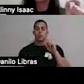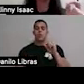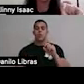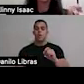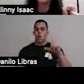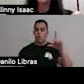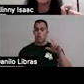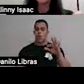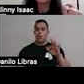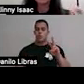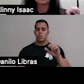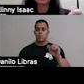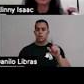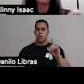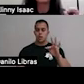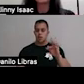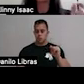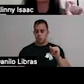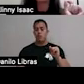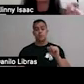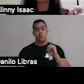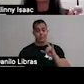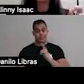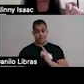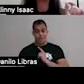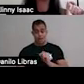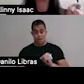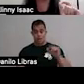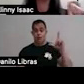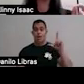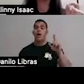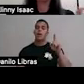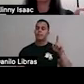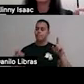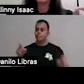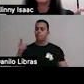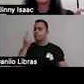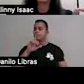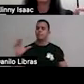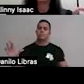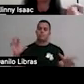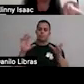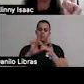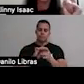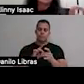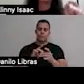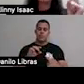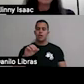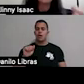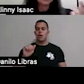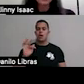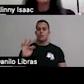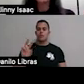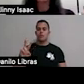mesmo tendo uma alta fosforilação de F2-alfa, o SHIB ele consegue se ligar, se associar ao F2B,